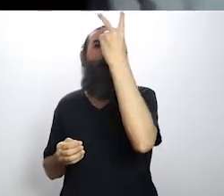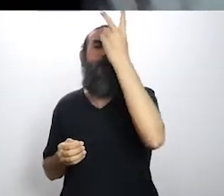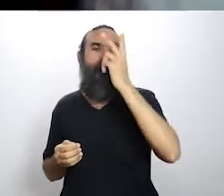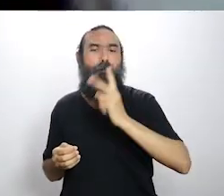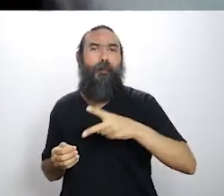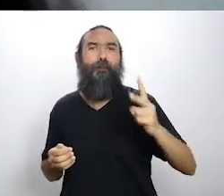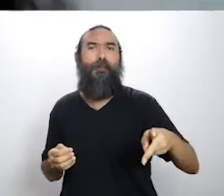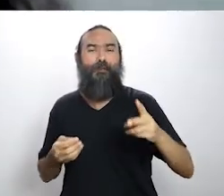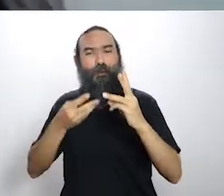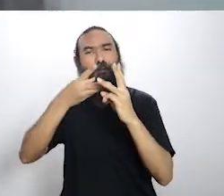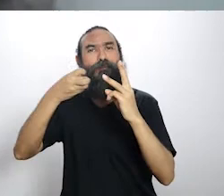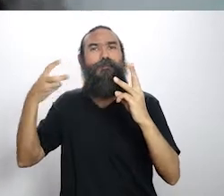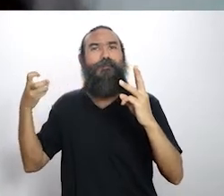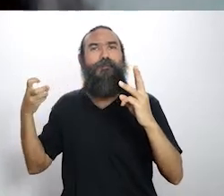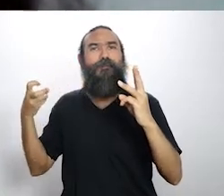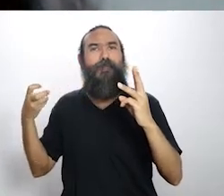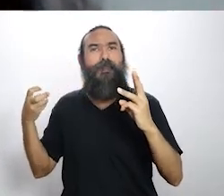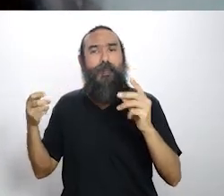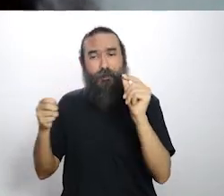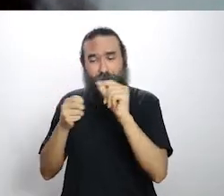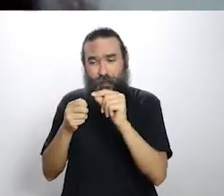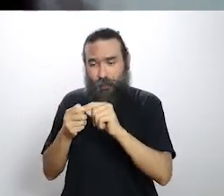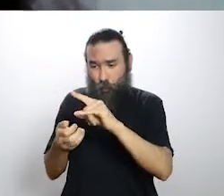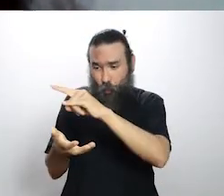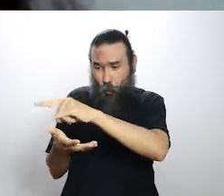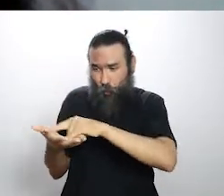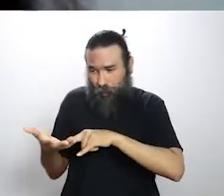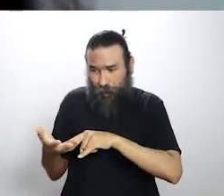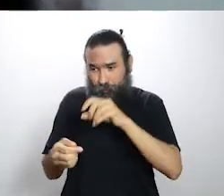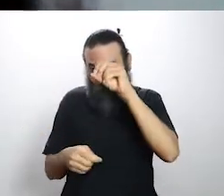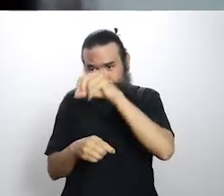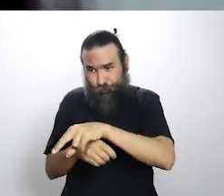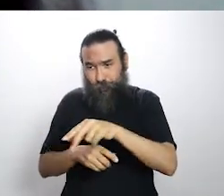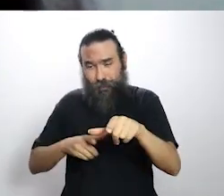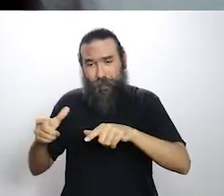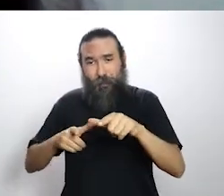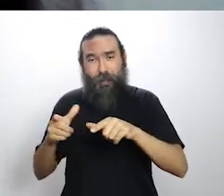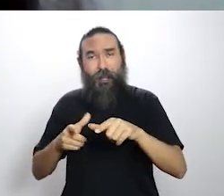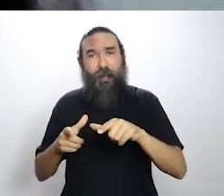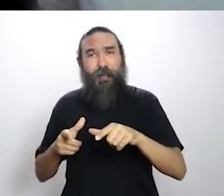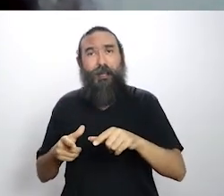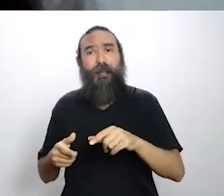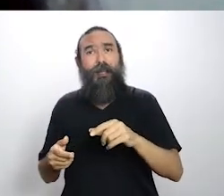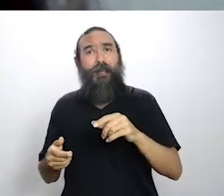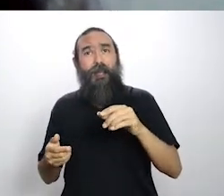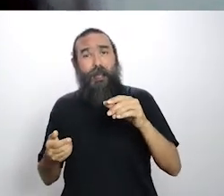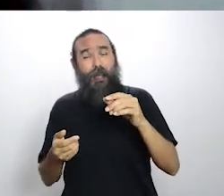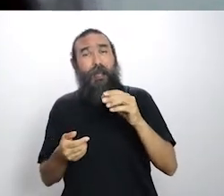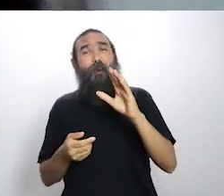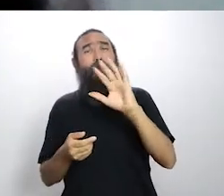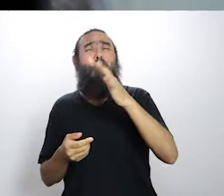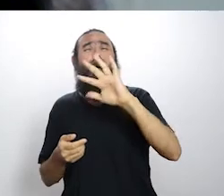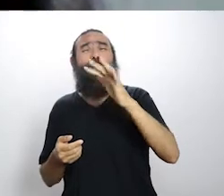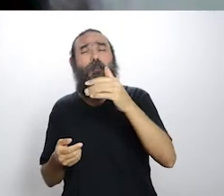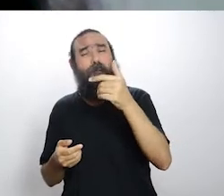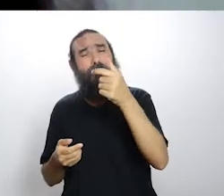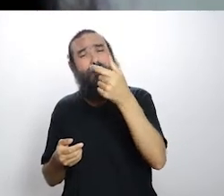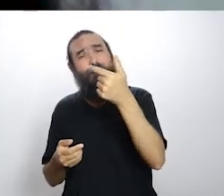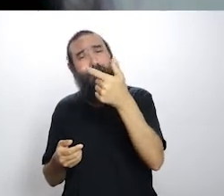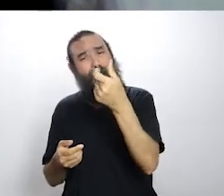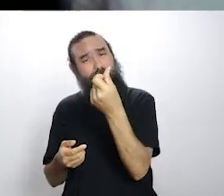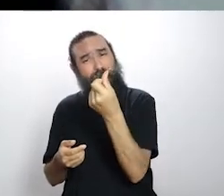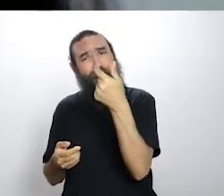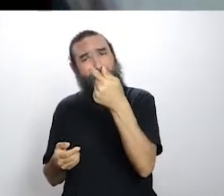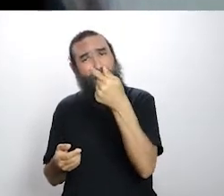valorizados em questão contratual. A grande maioria, cerca de 77%, isso são dados oficiais